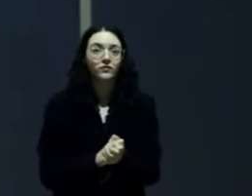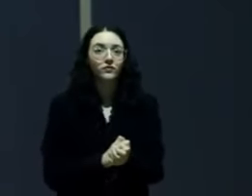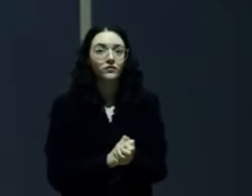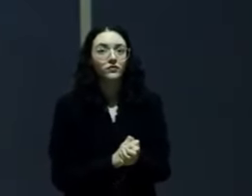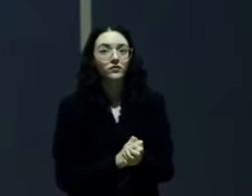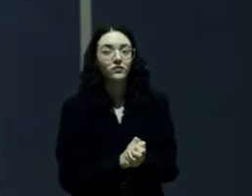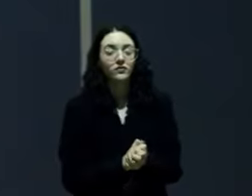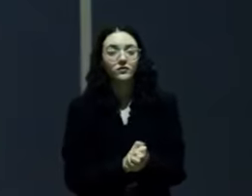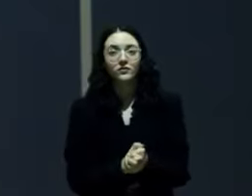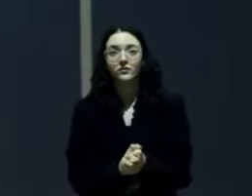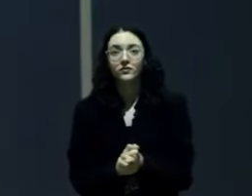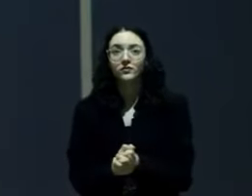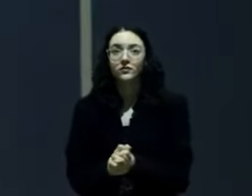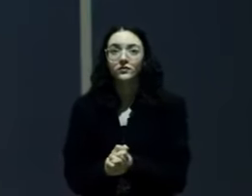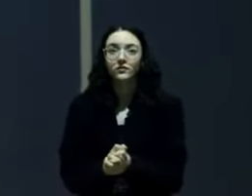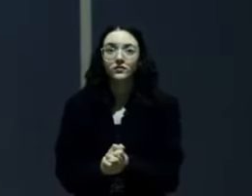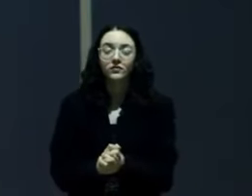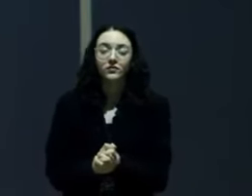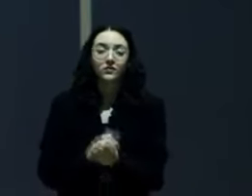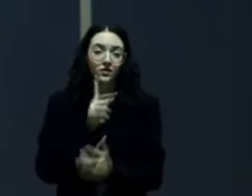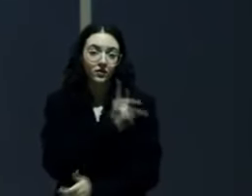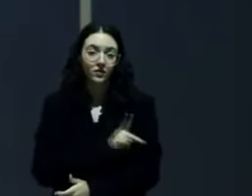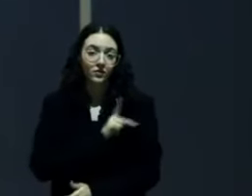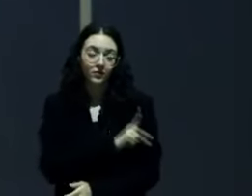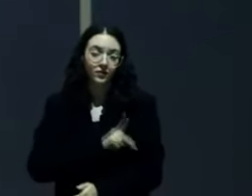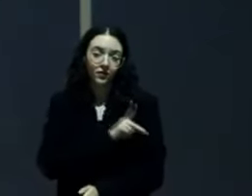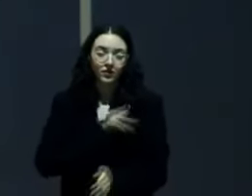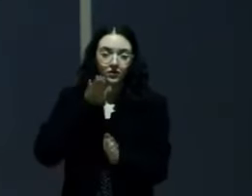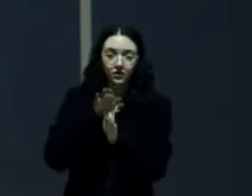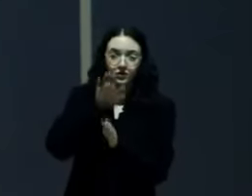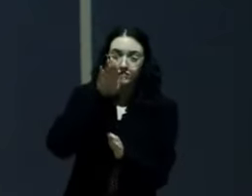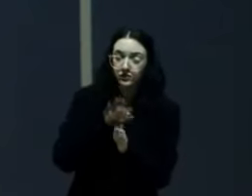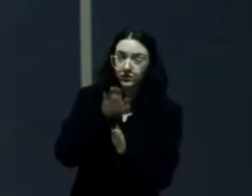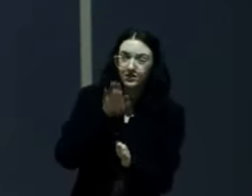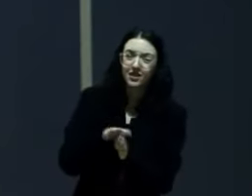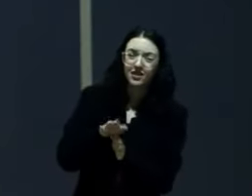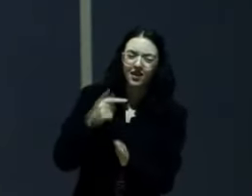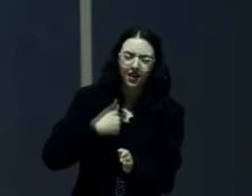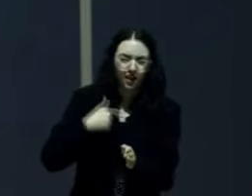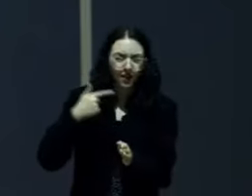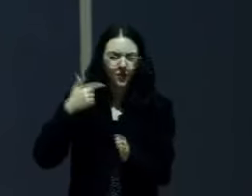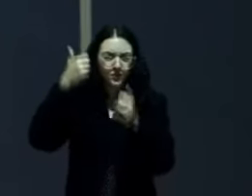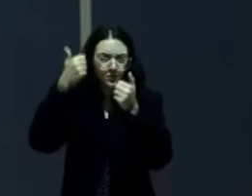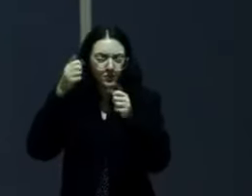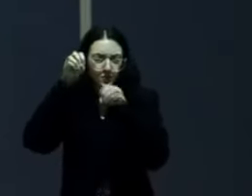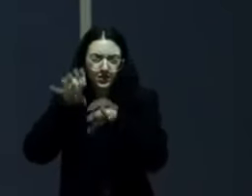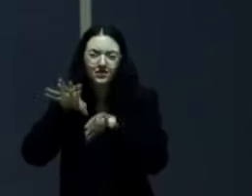Ele para conversar com essa igreja dizendo o seguinte: não foi assim que eu ensinei. Não foi.